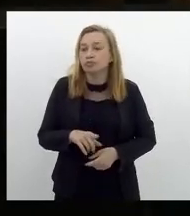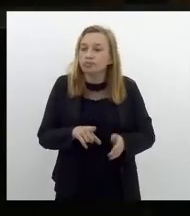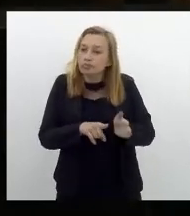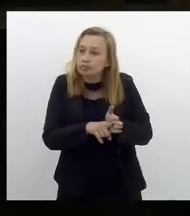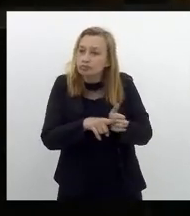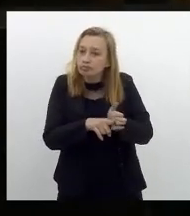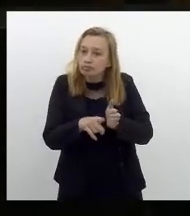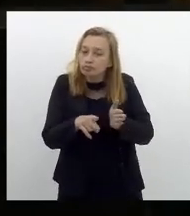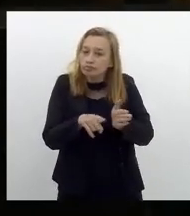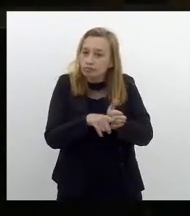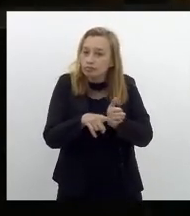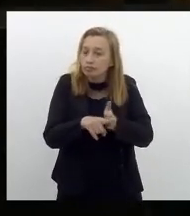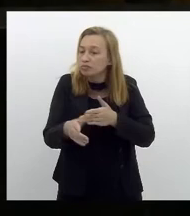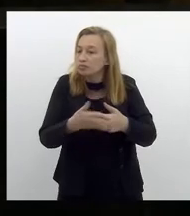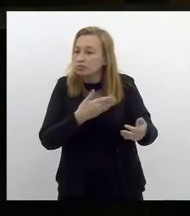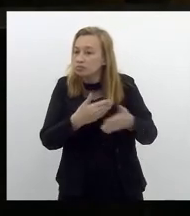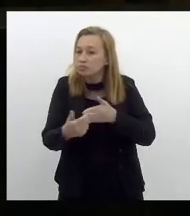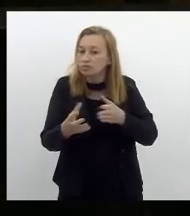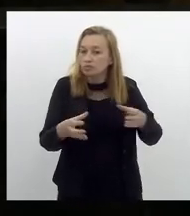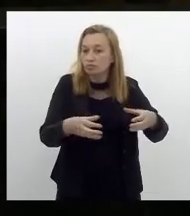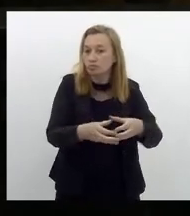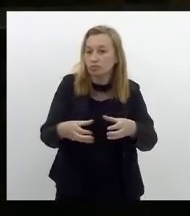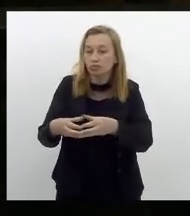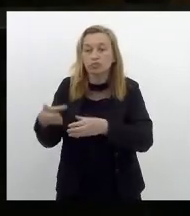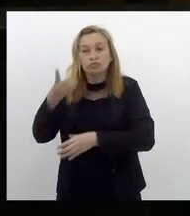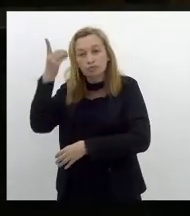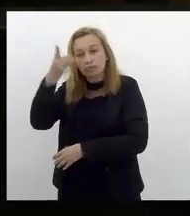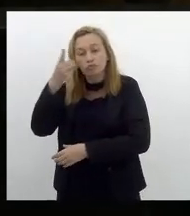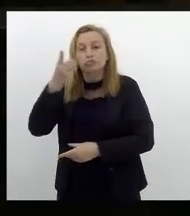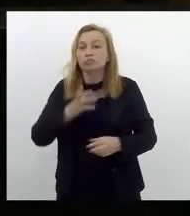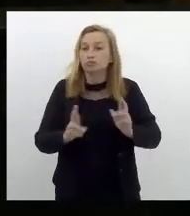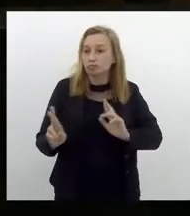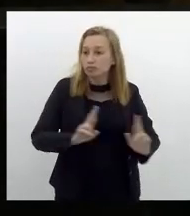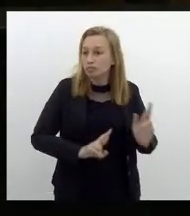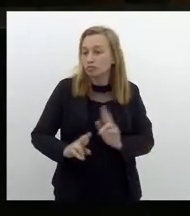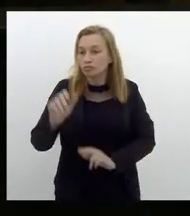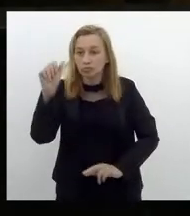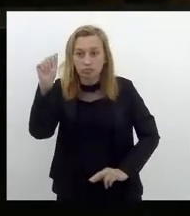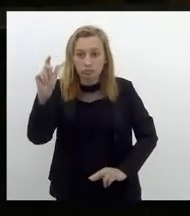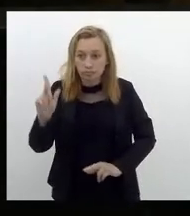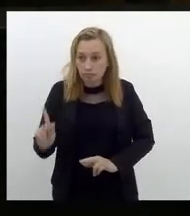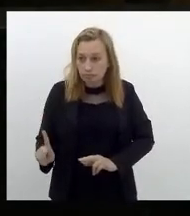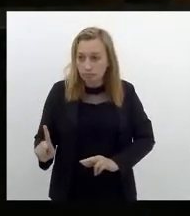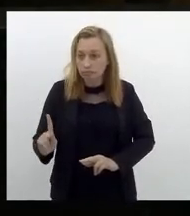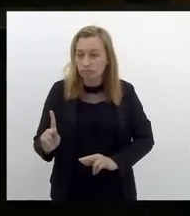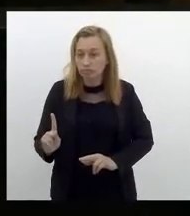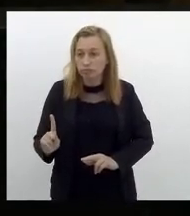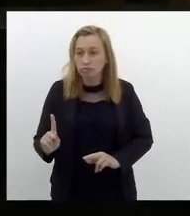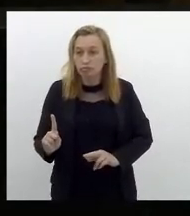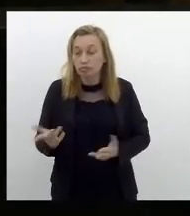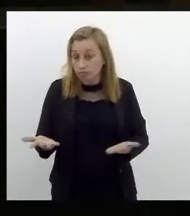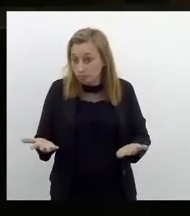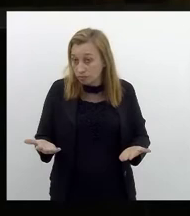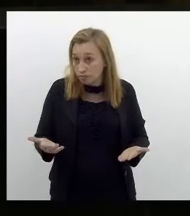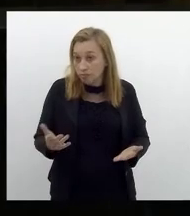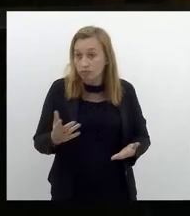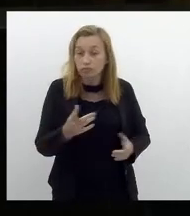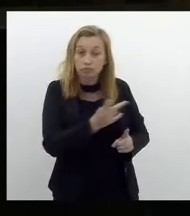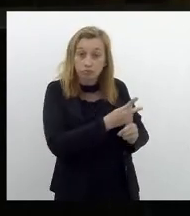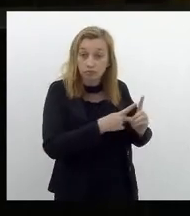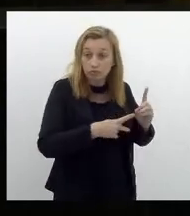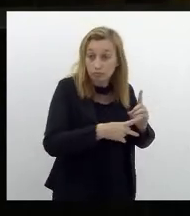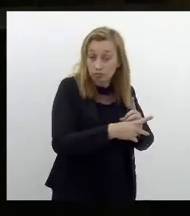qualquer membro do parlamento, se for em relação à aposentadoria, aos titulares do Rio